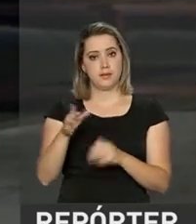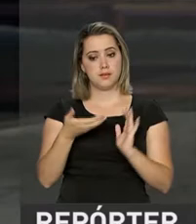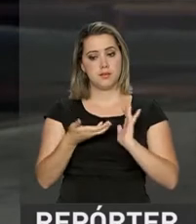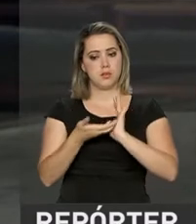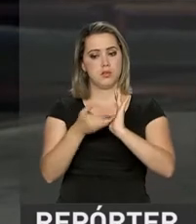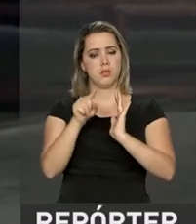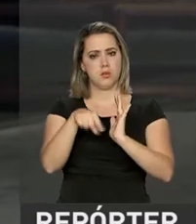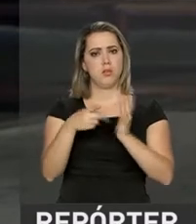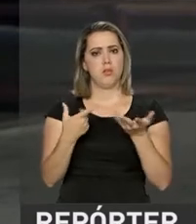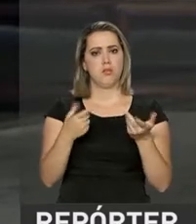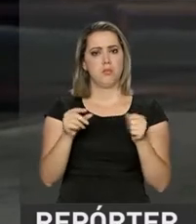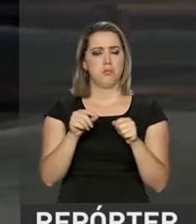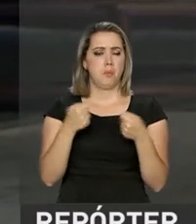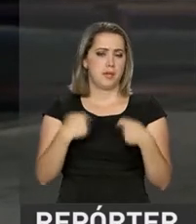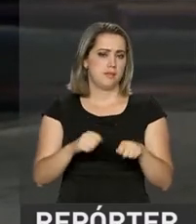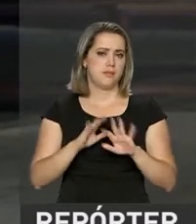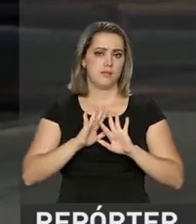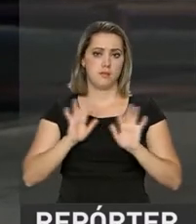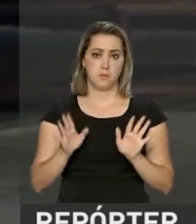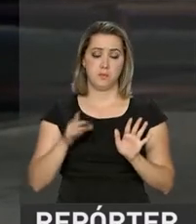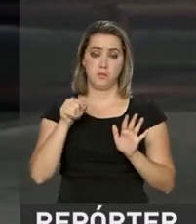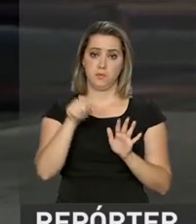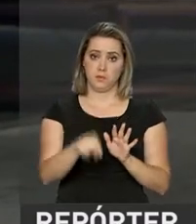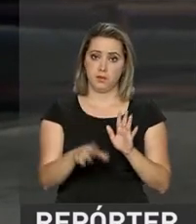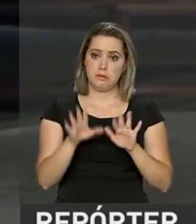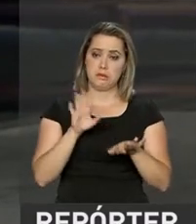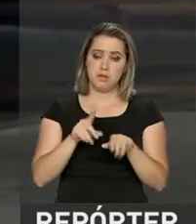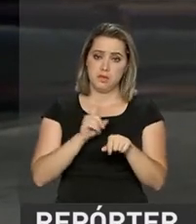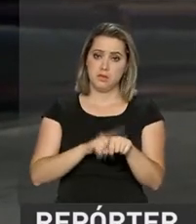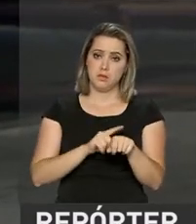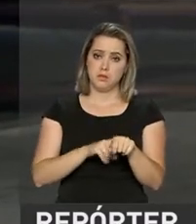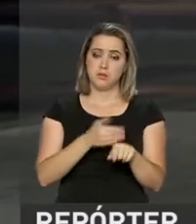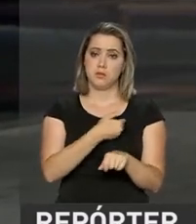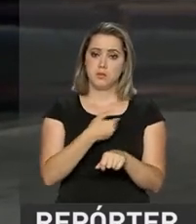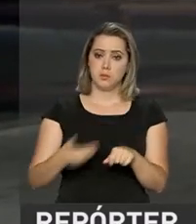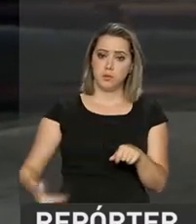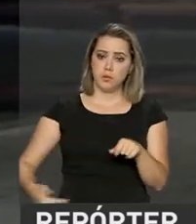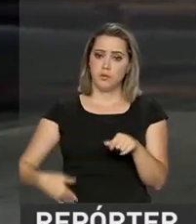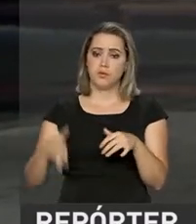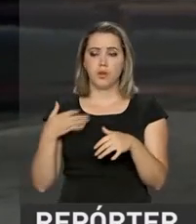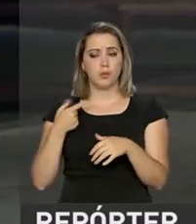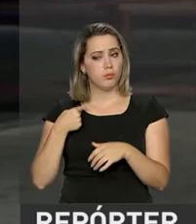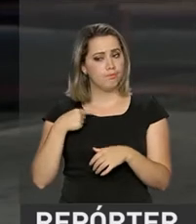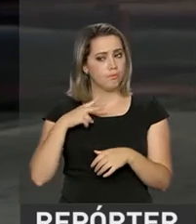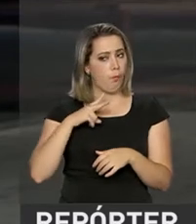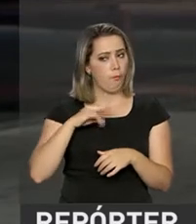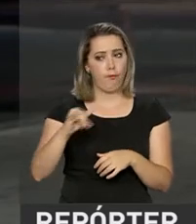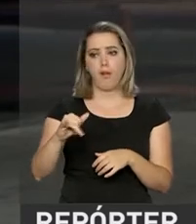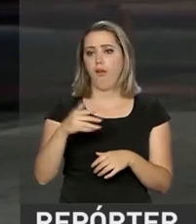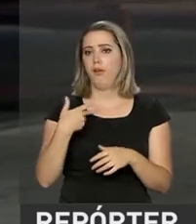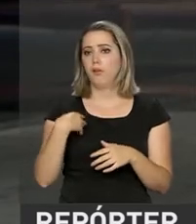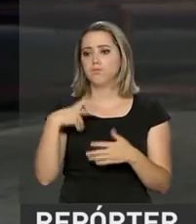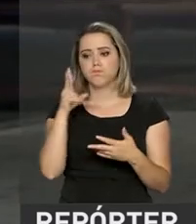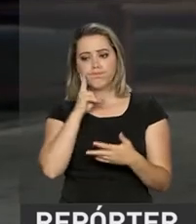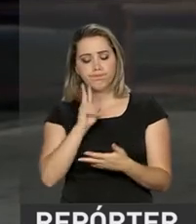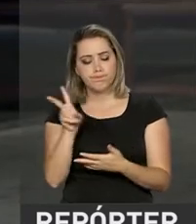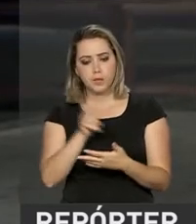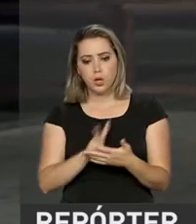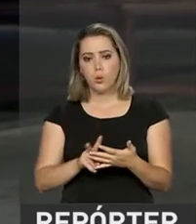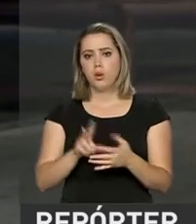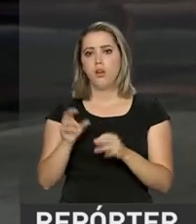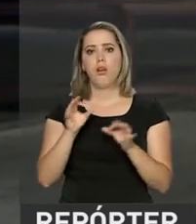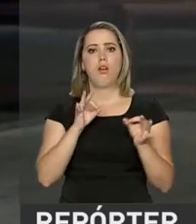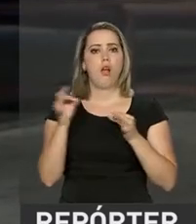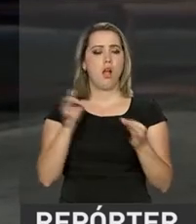é obrigado a fazer isso nesse meio de tempo o governo vai concluindo analisando como que pode